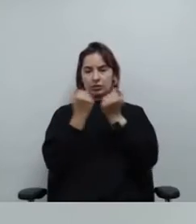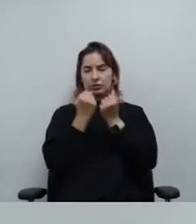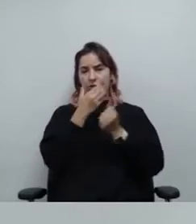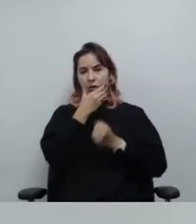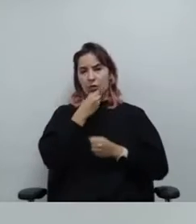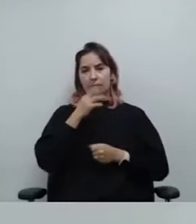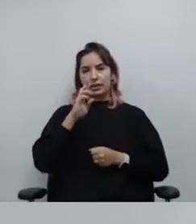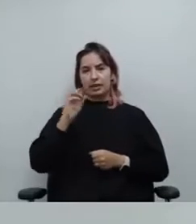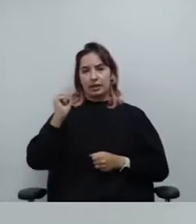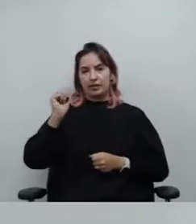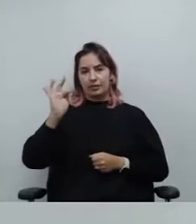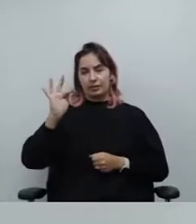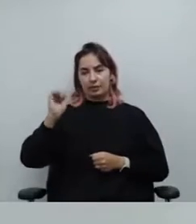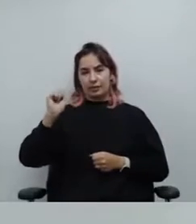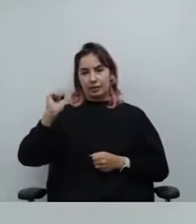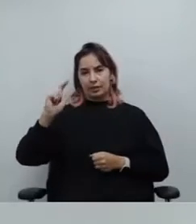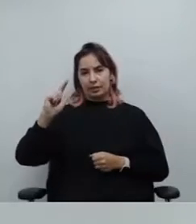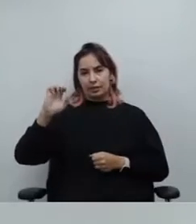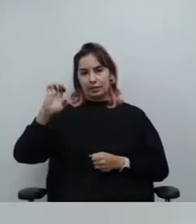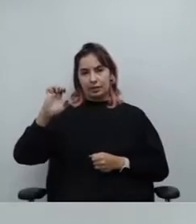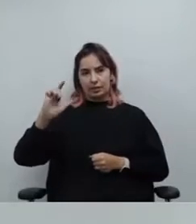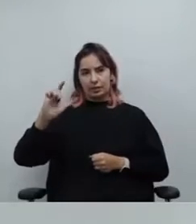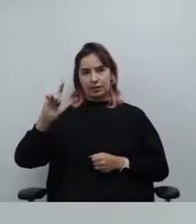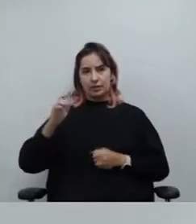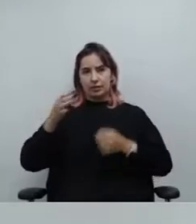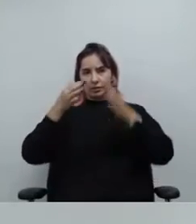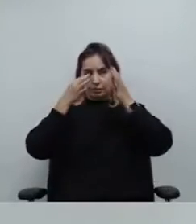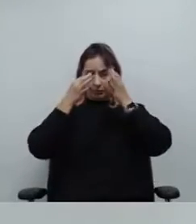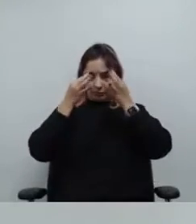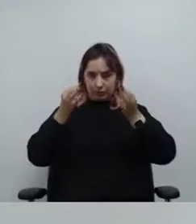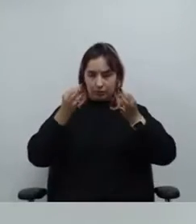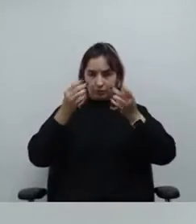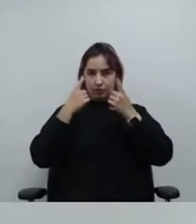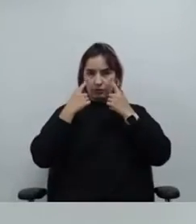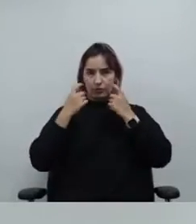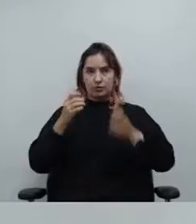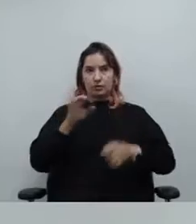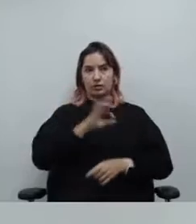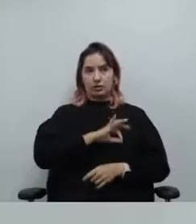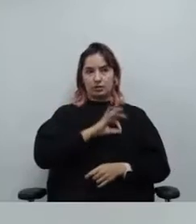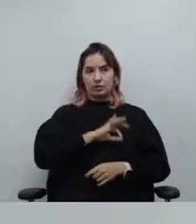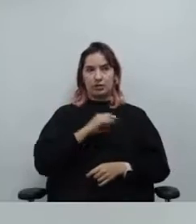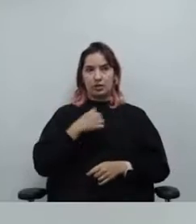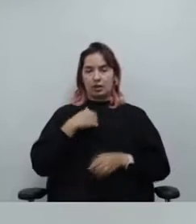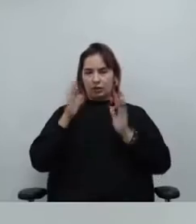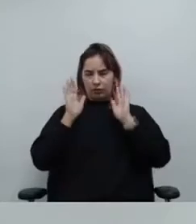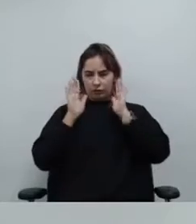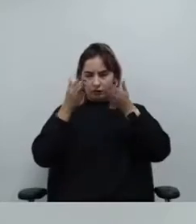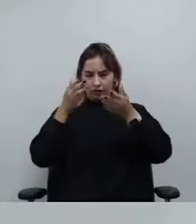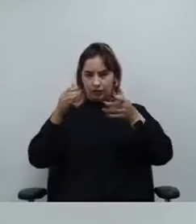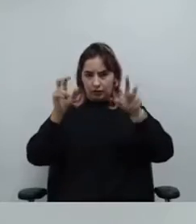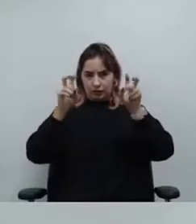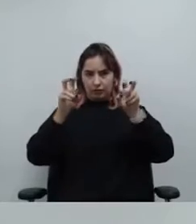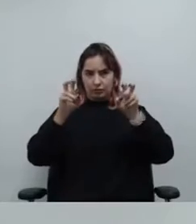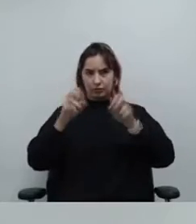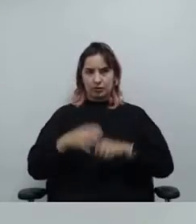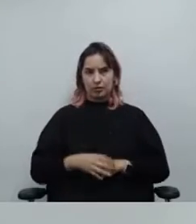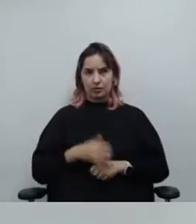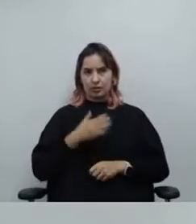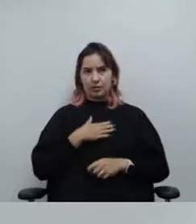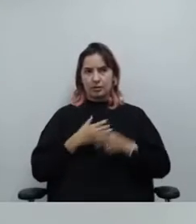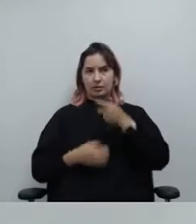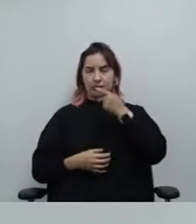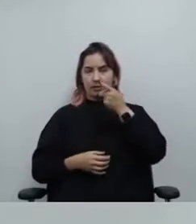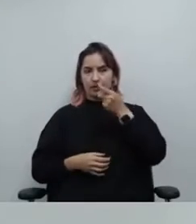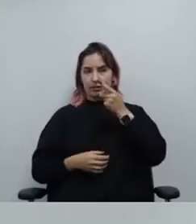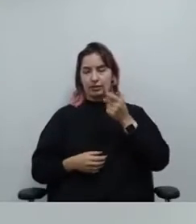Rafael Galati, era para ele se atentar aos casos de violência policial. E aí já vou entrar especificamente no tema que vai ser objeto da minha fala,